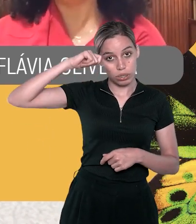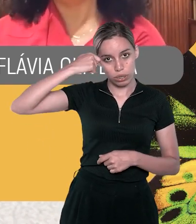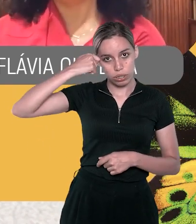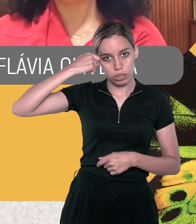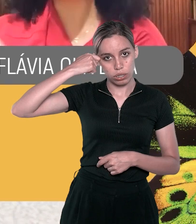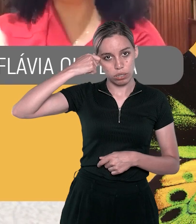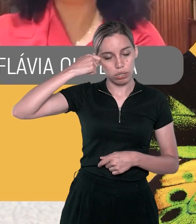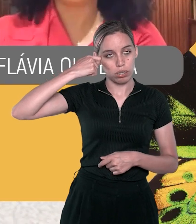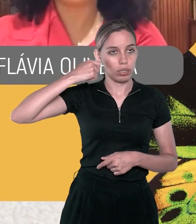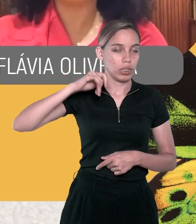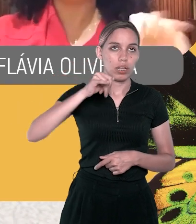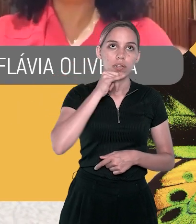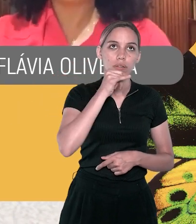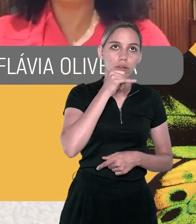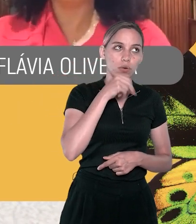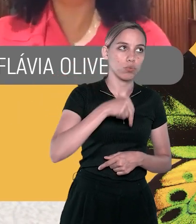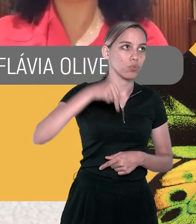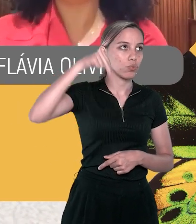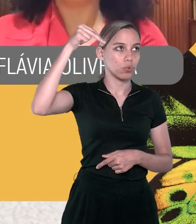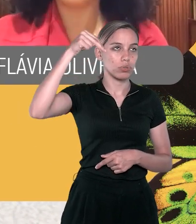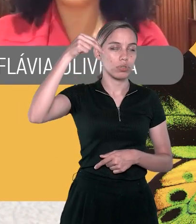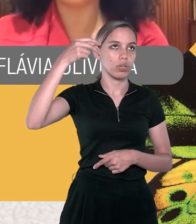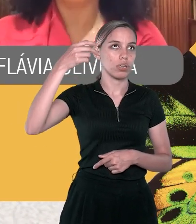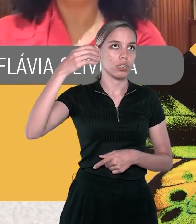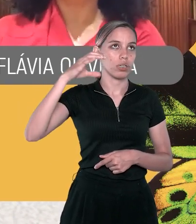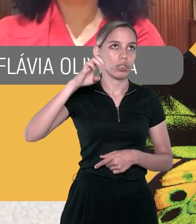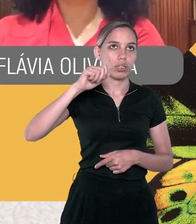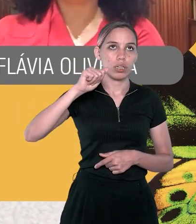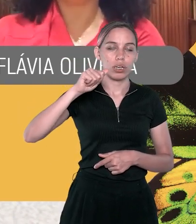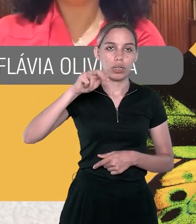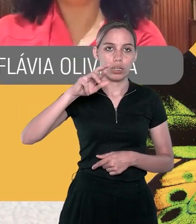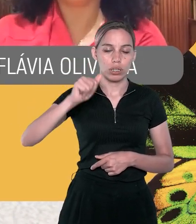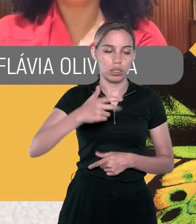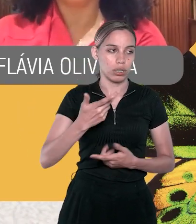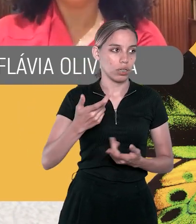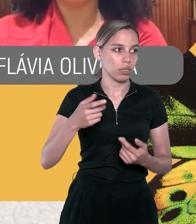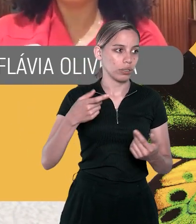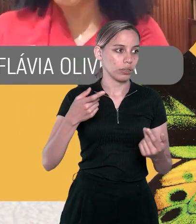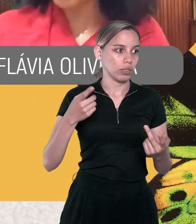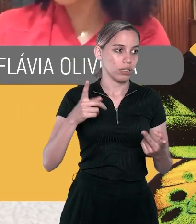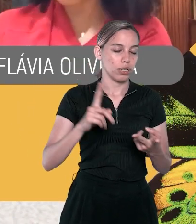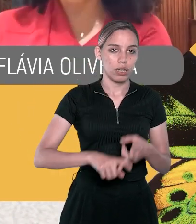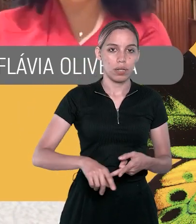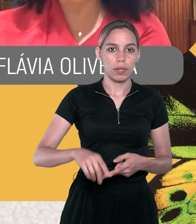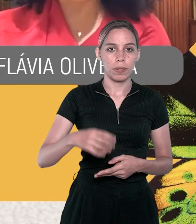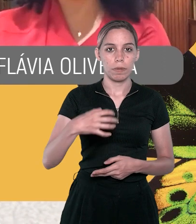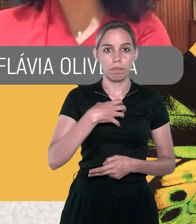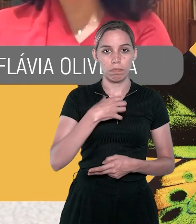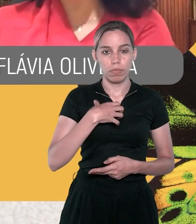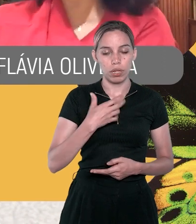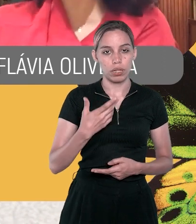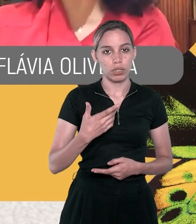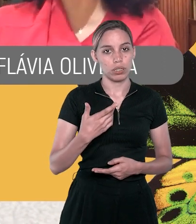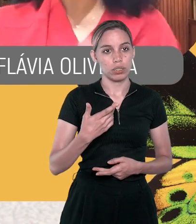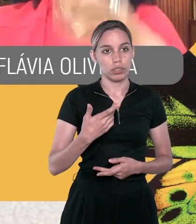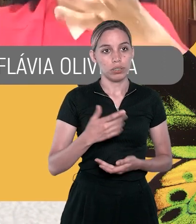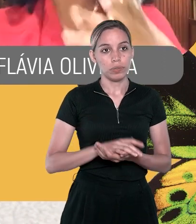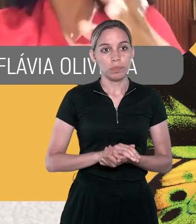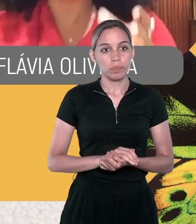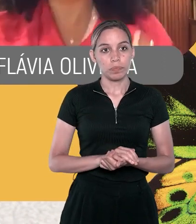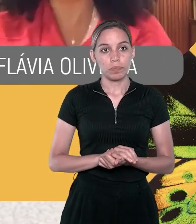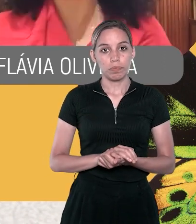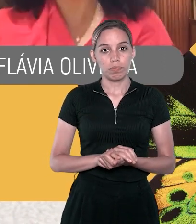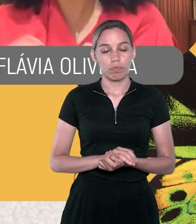Nordeste, o Ceará, a Bahia, né? Não era só a Pernambuco, corte, não era só o